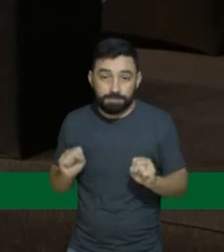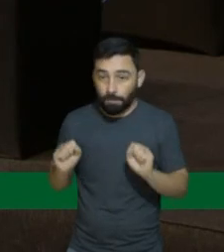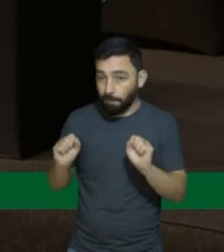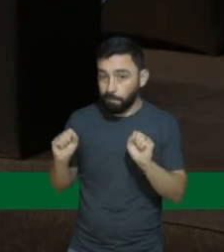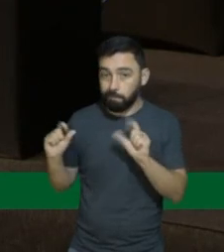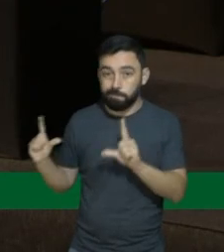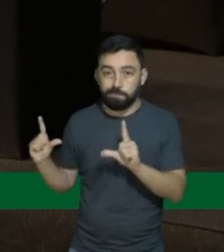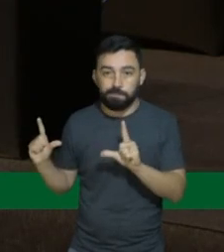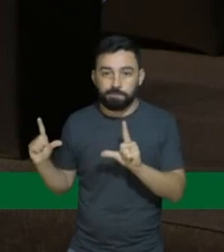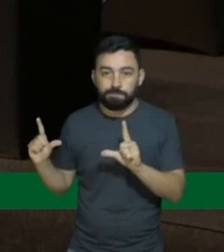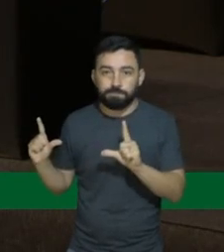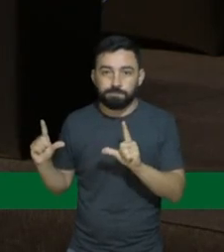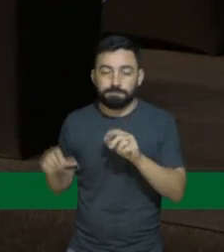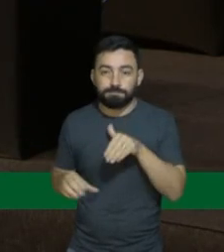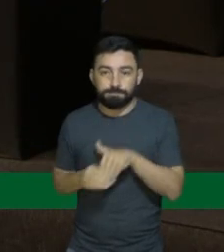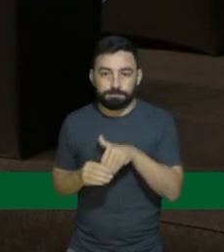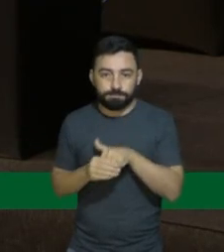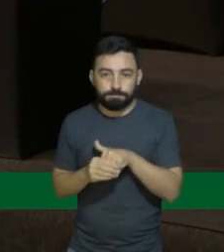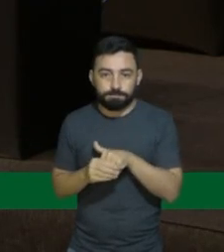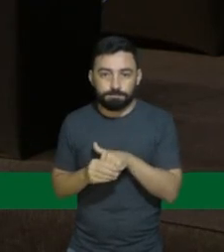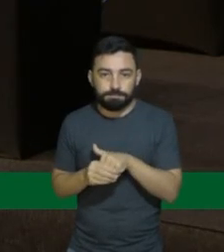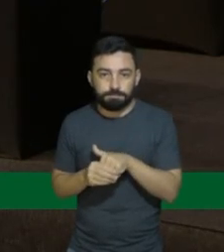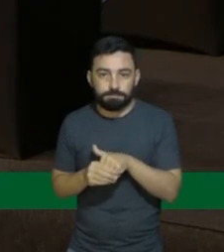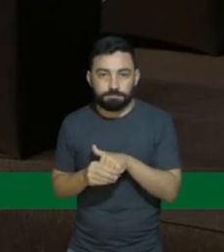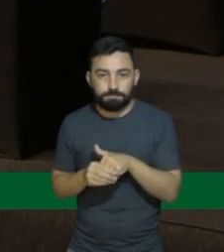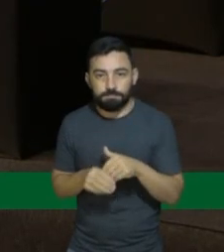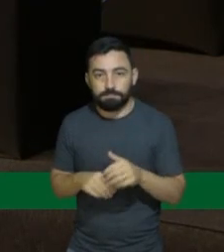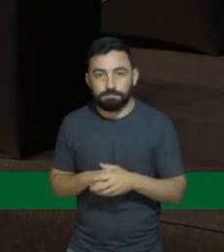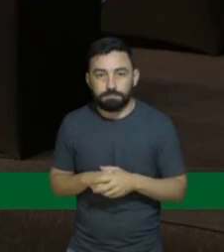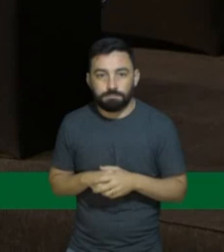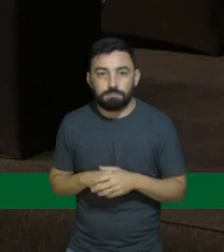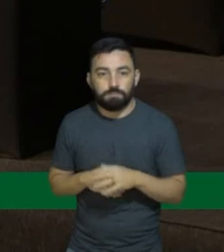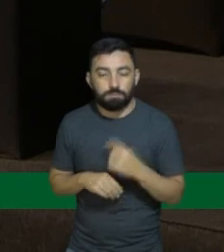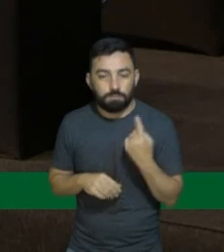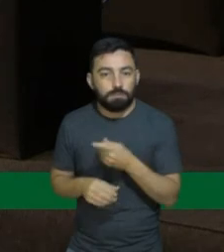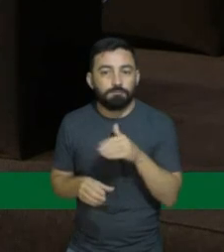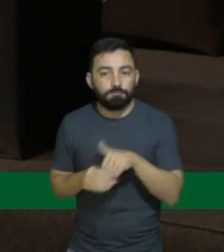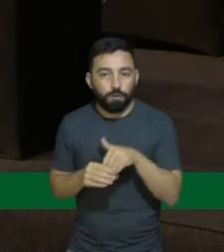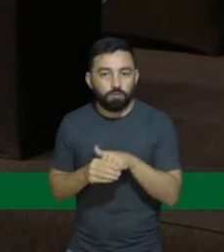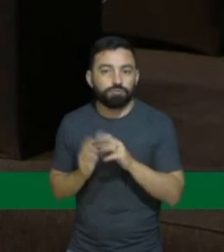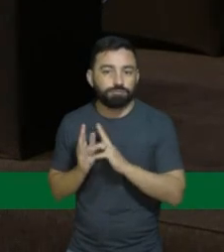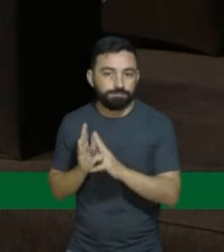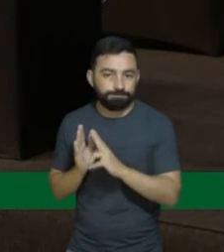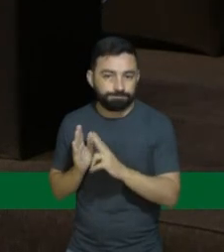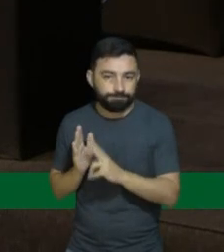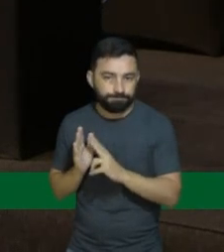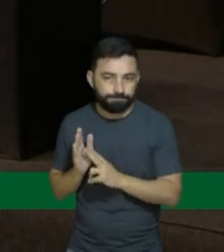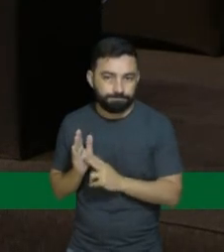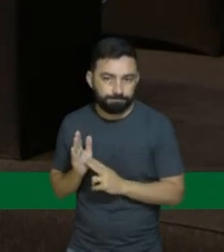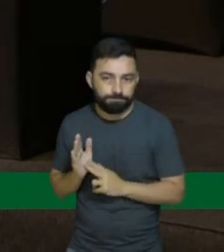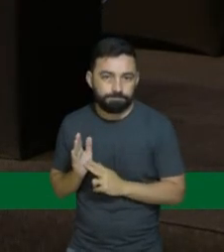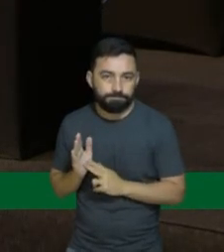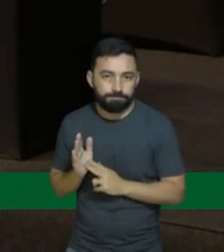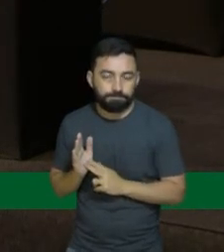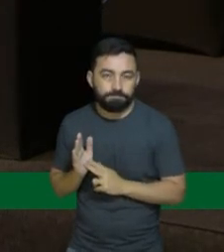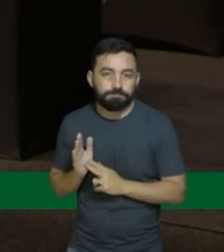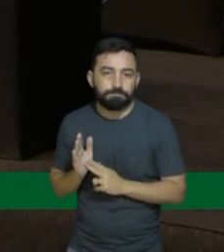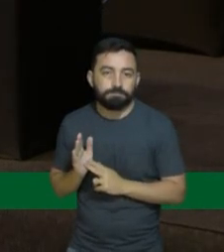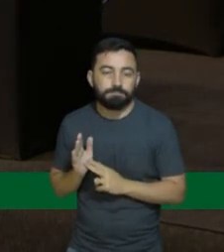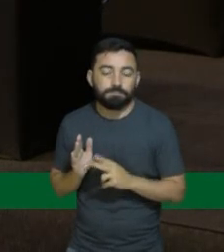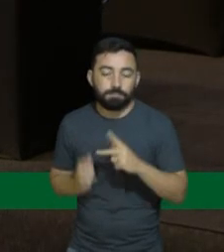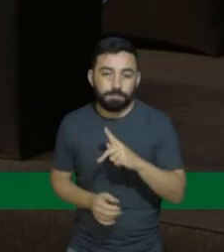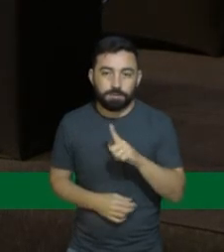ativado para o voto com a impressão facial Nós faremos votos nominais por tratar de uma